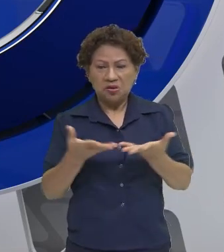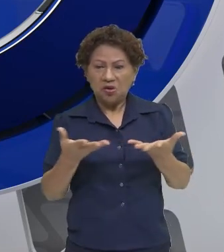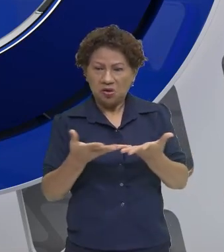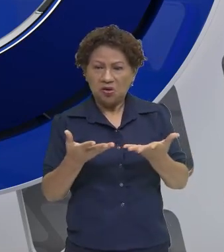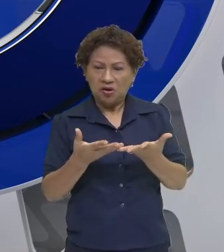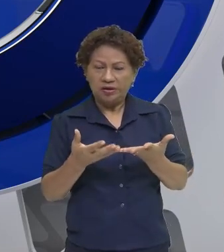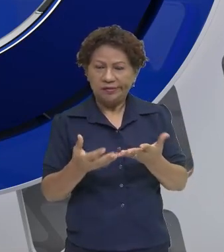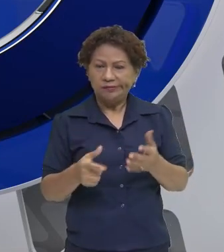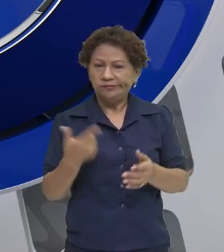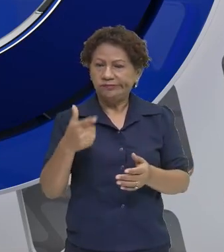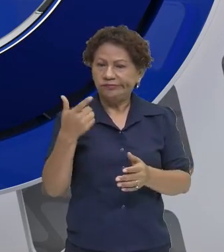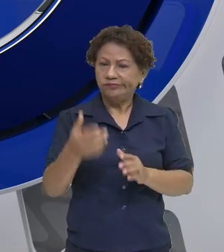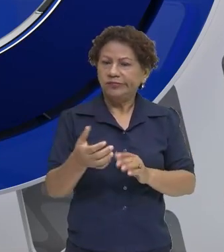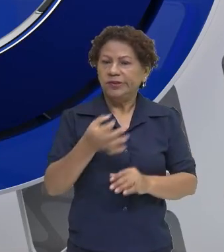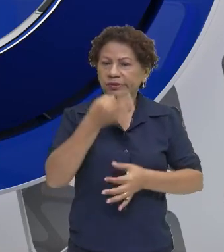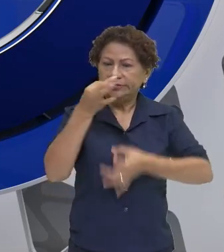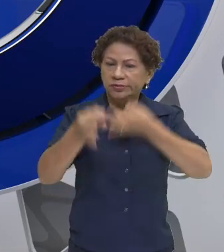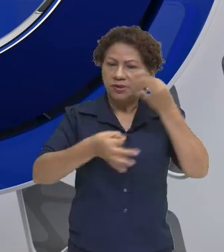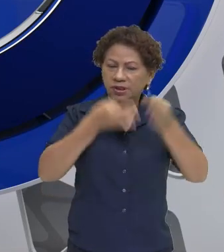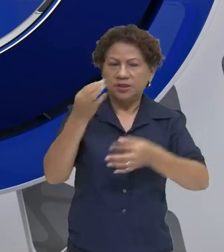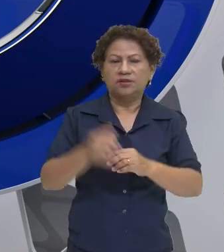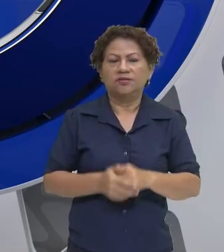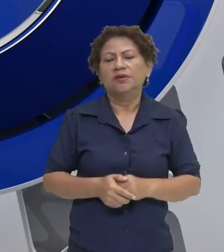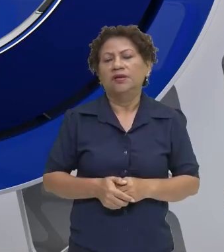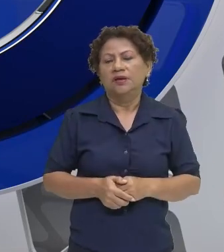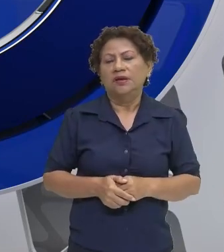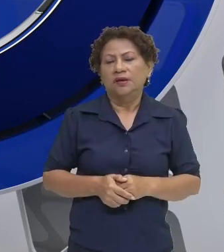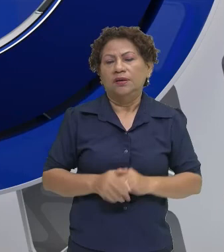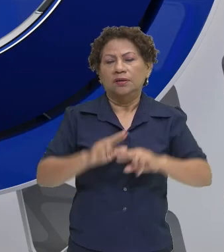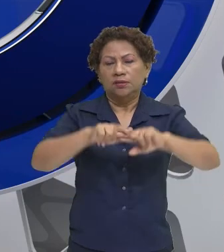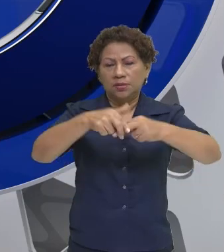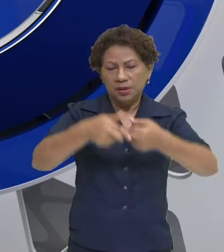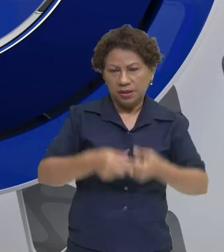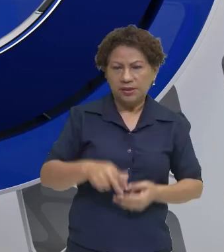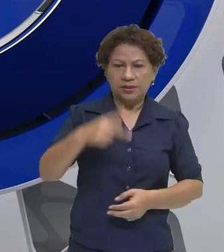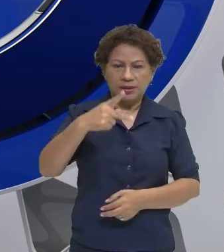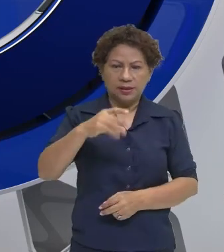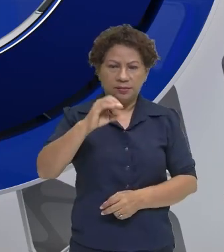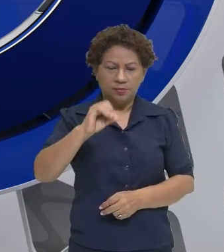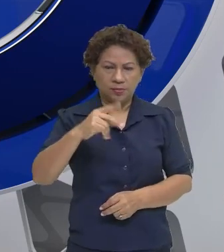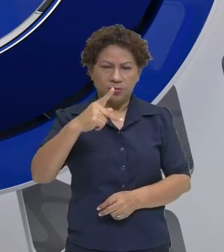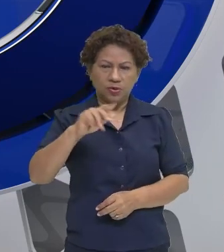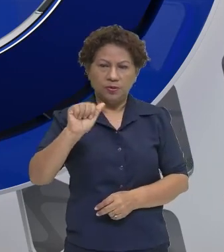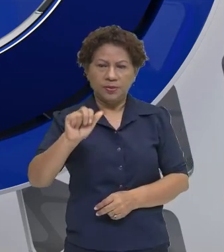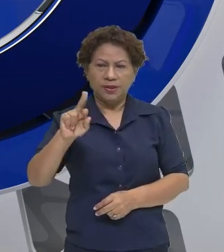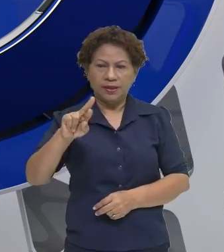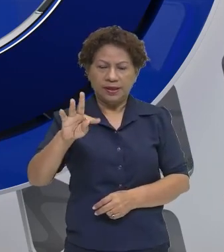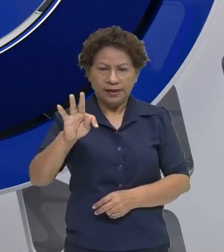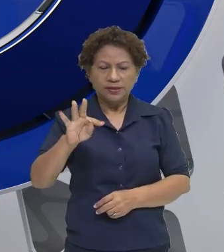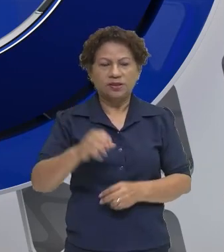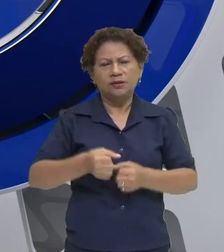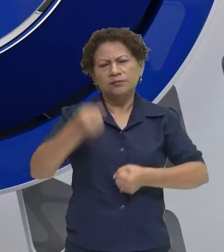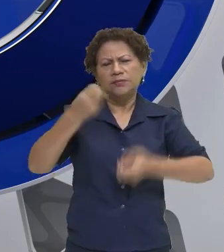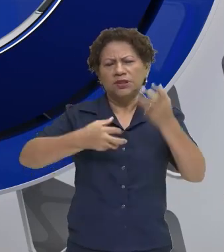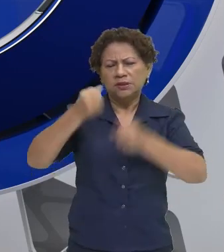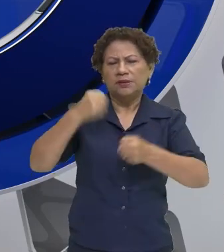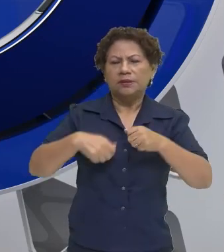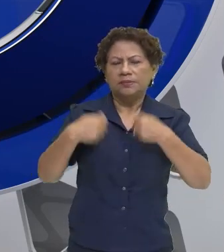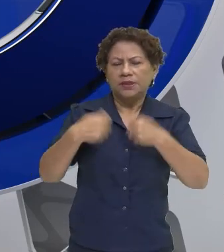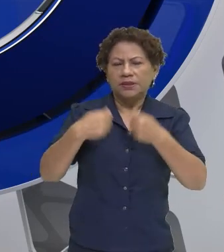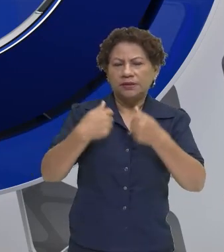art, ele vem falar também disso e vem dizer que a arte, ela poderia estar muito mais próxima das pessoas. Tanto é